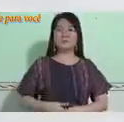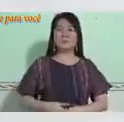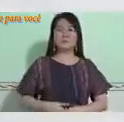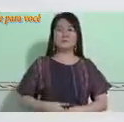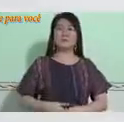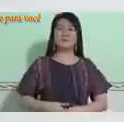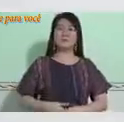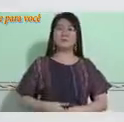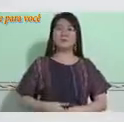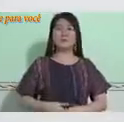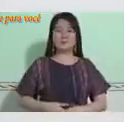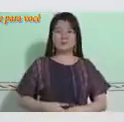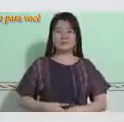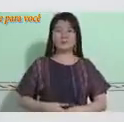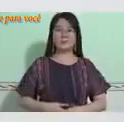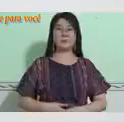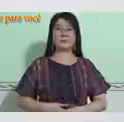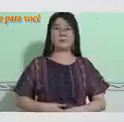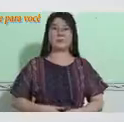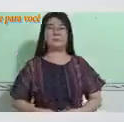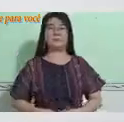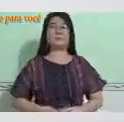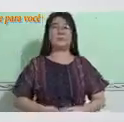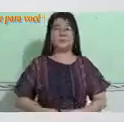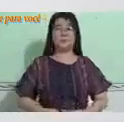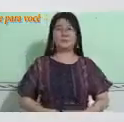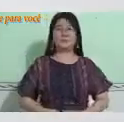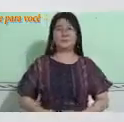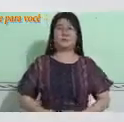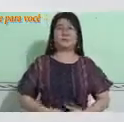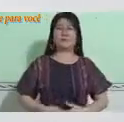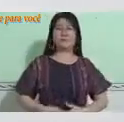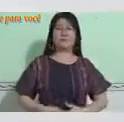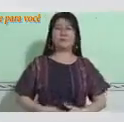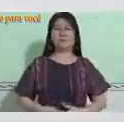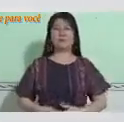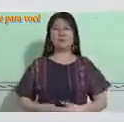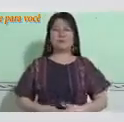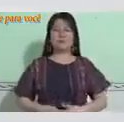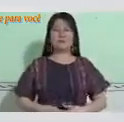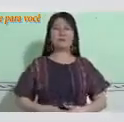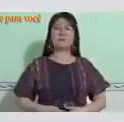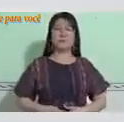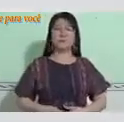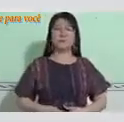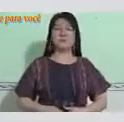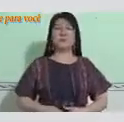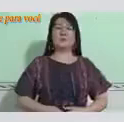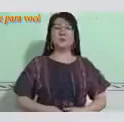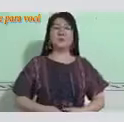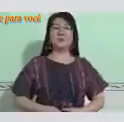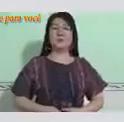Não fazer dos chás vaginais, usar preservativo em todas as relações, restringir o número de parceiros e realizar